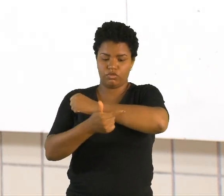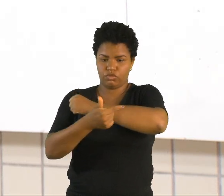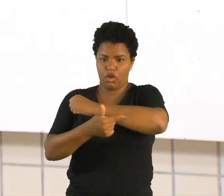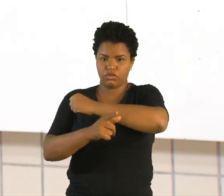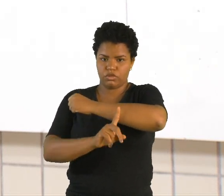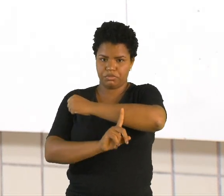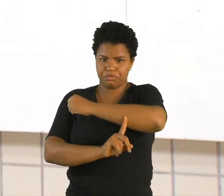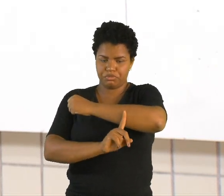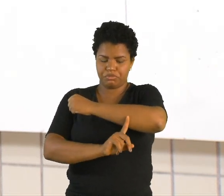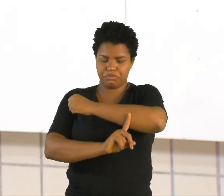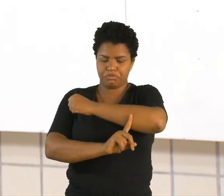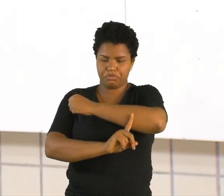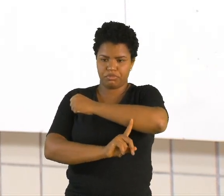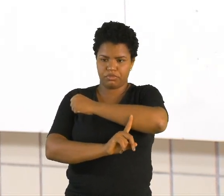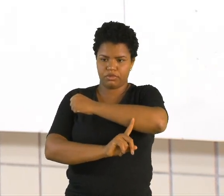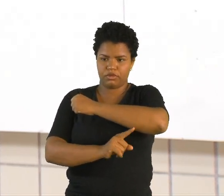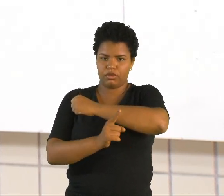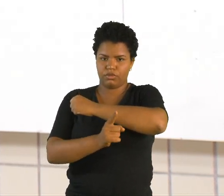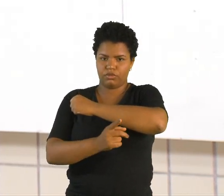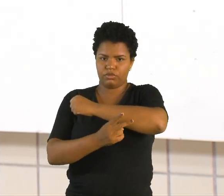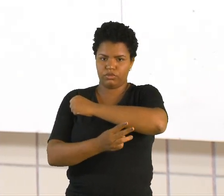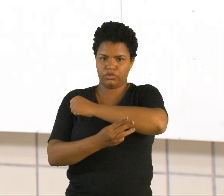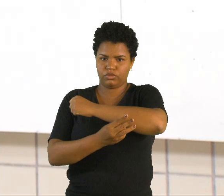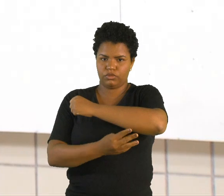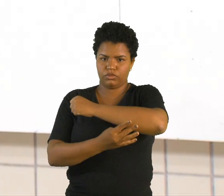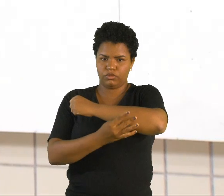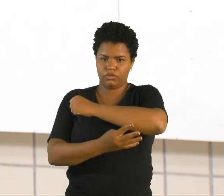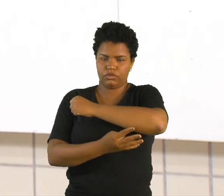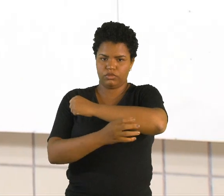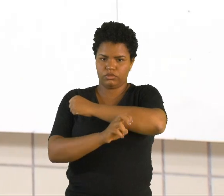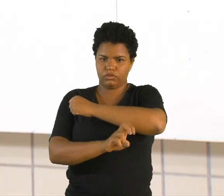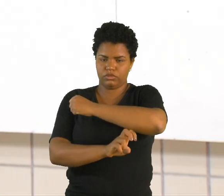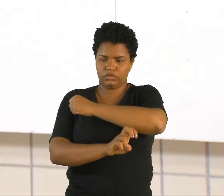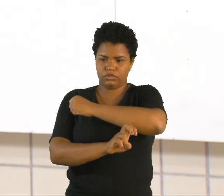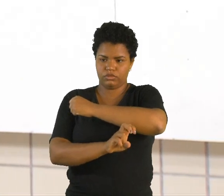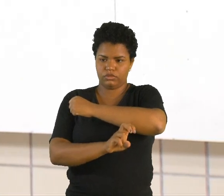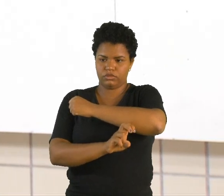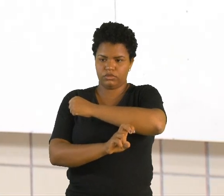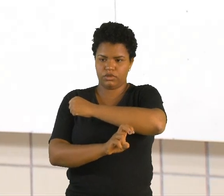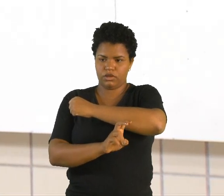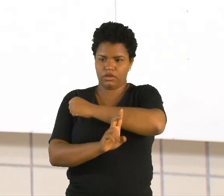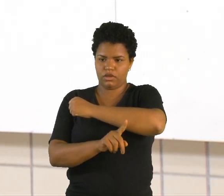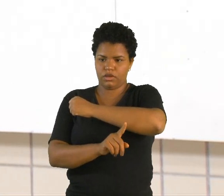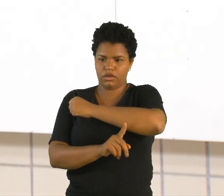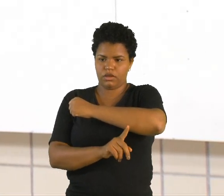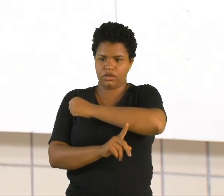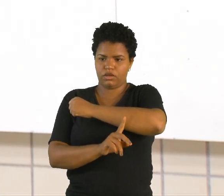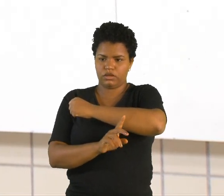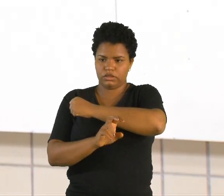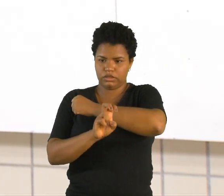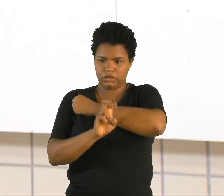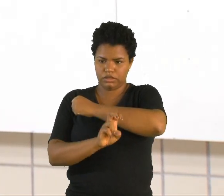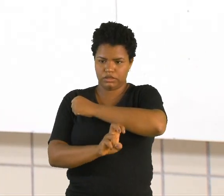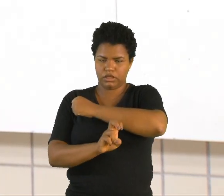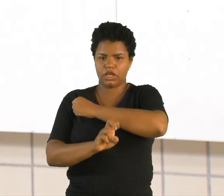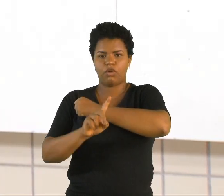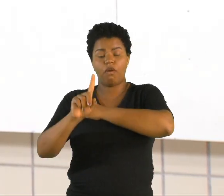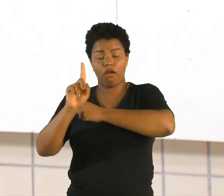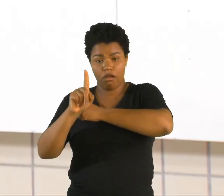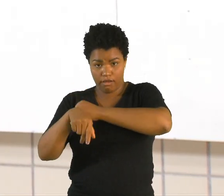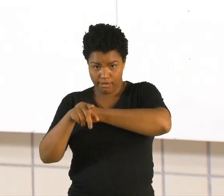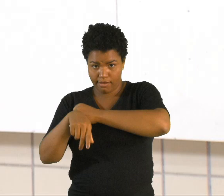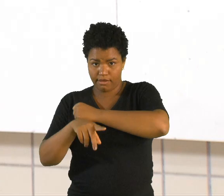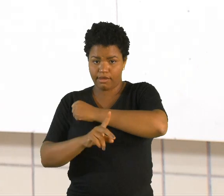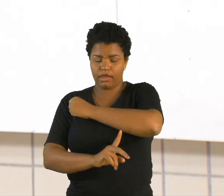eu conto 1, 2, 3, 4, 5. O 5 geralmente não, o 5 é